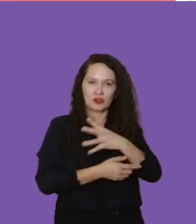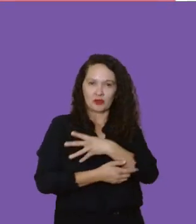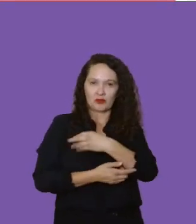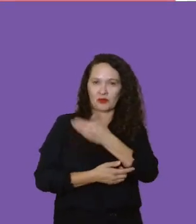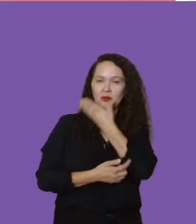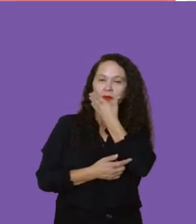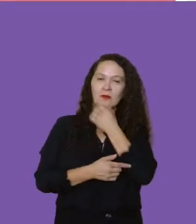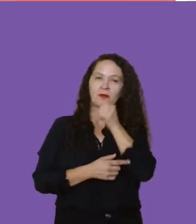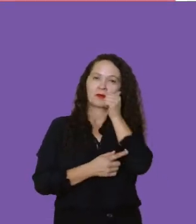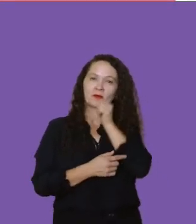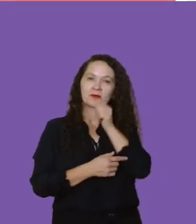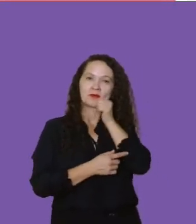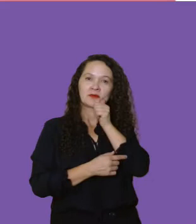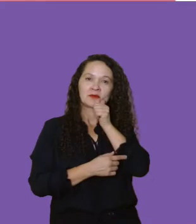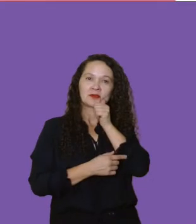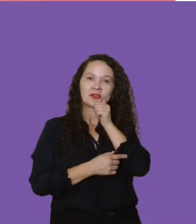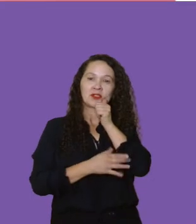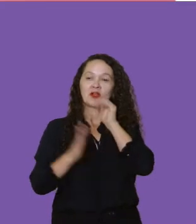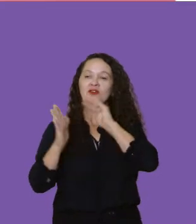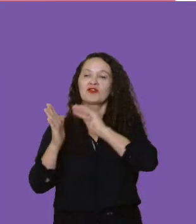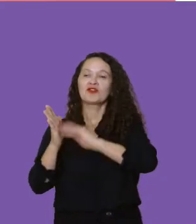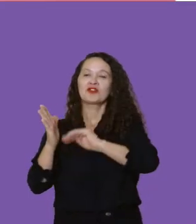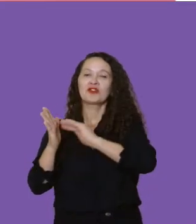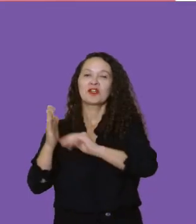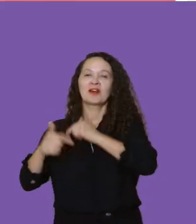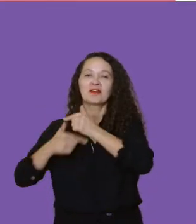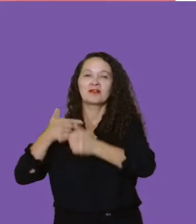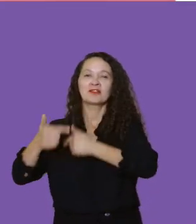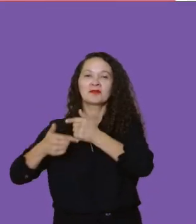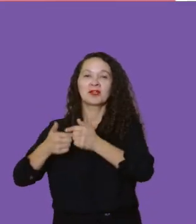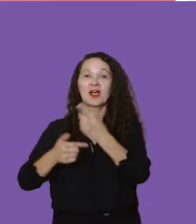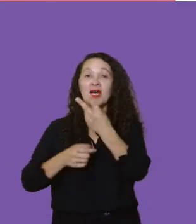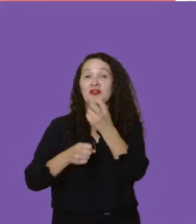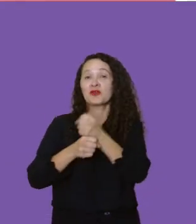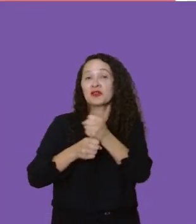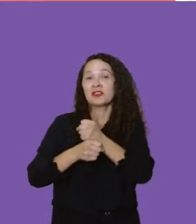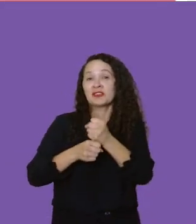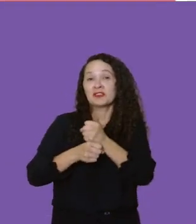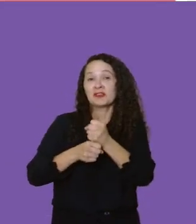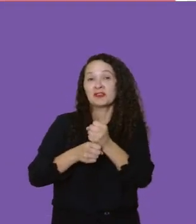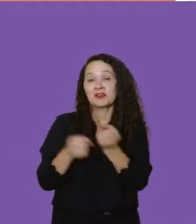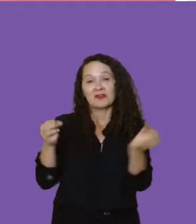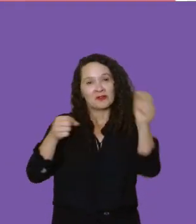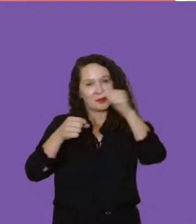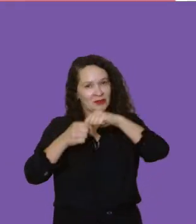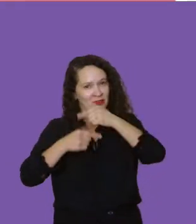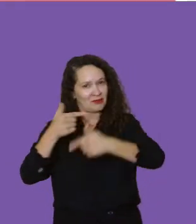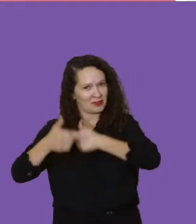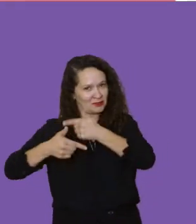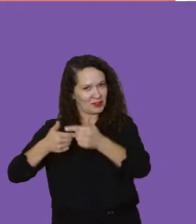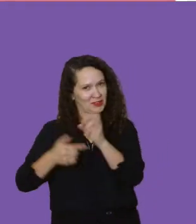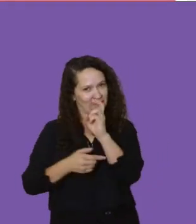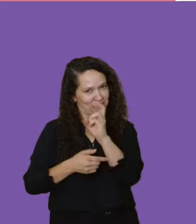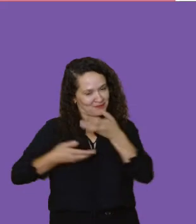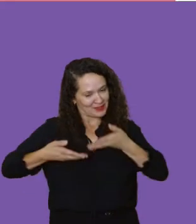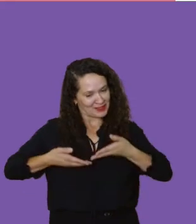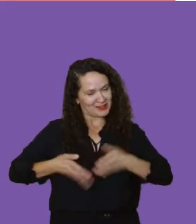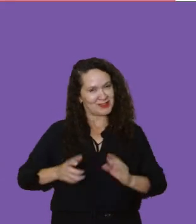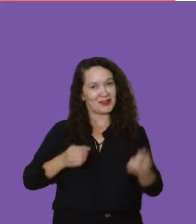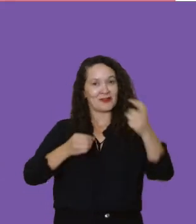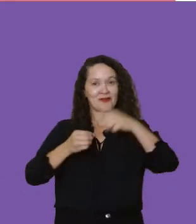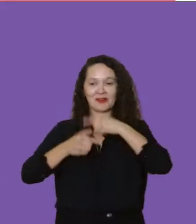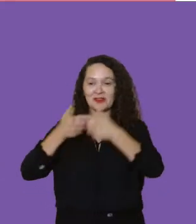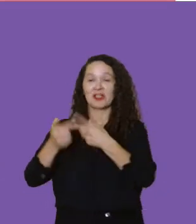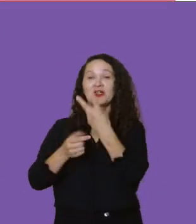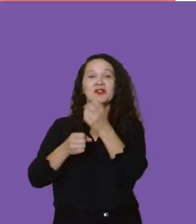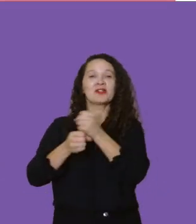e filhas eram demitidas em até 2 anos após o término da licença maternidade, Então, é muito